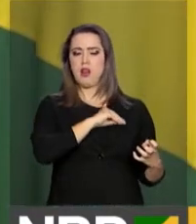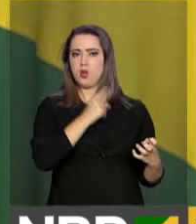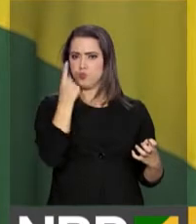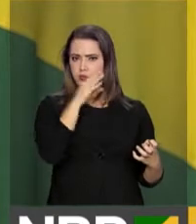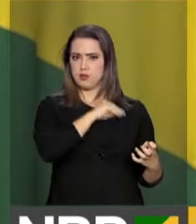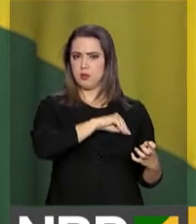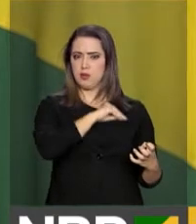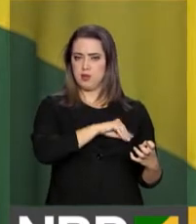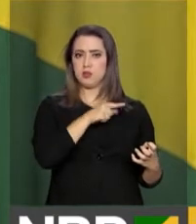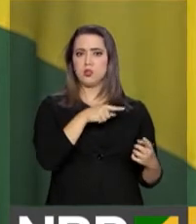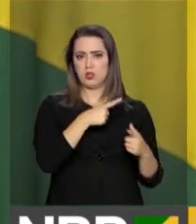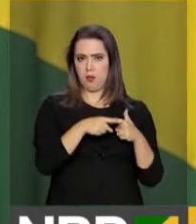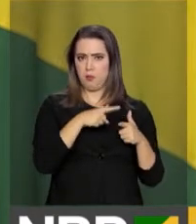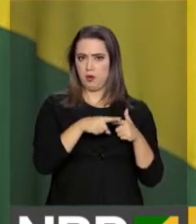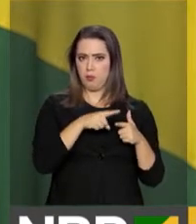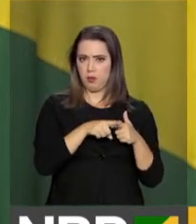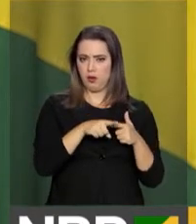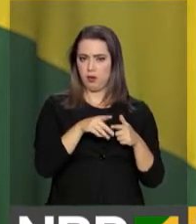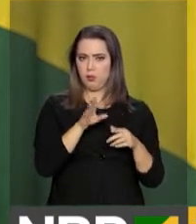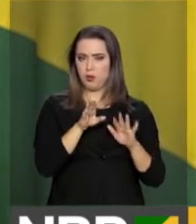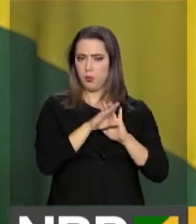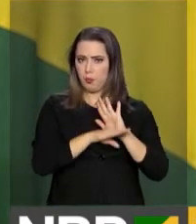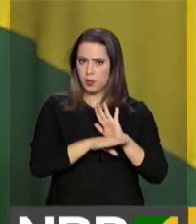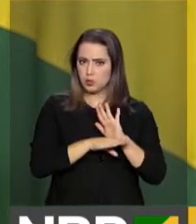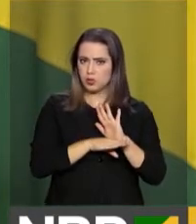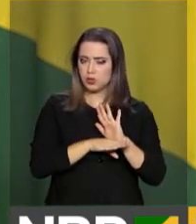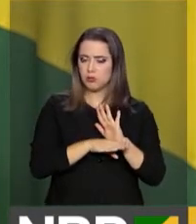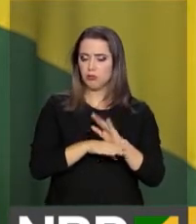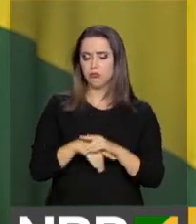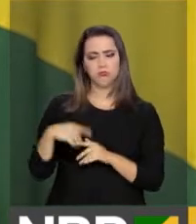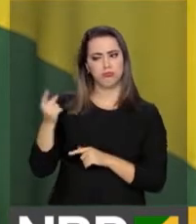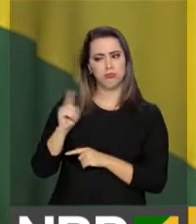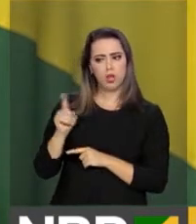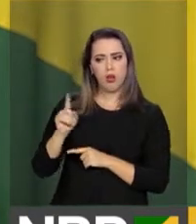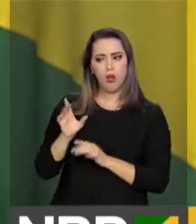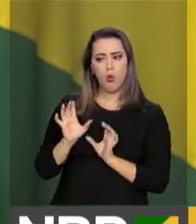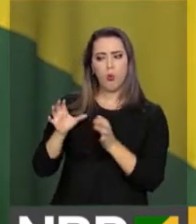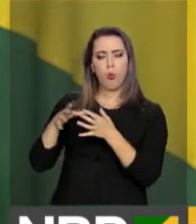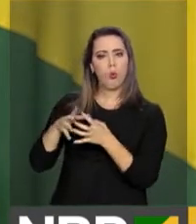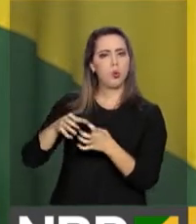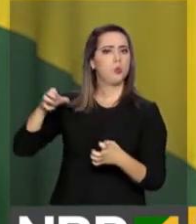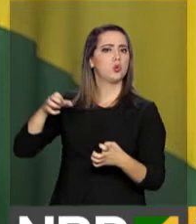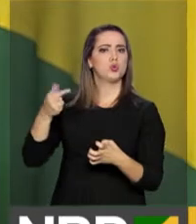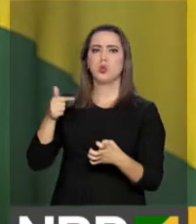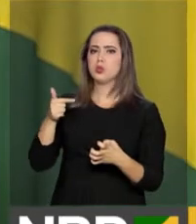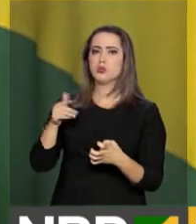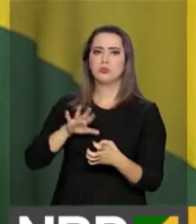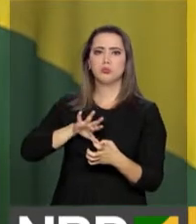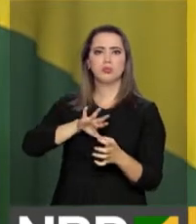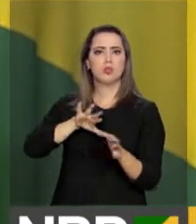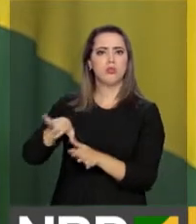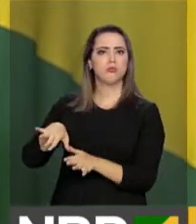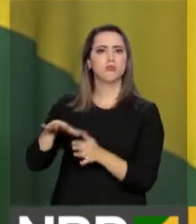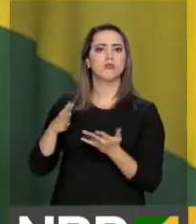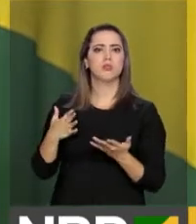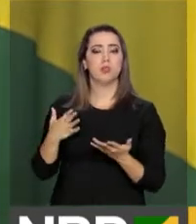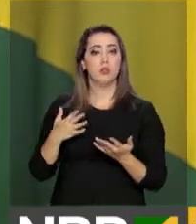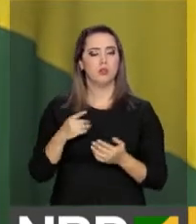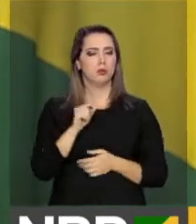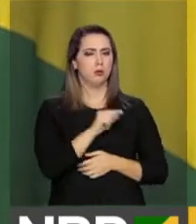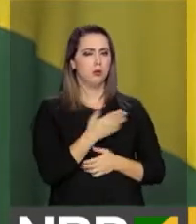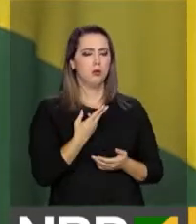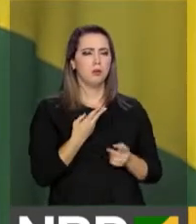estão apertados pelo projeto também não porque esses não estão no projeto você é contra